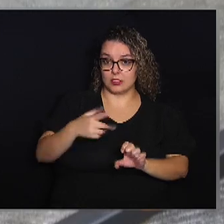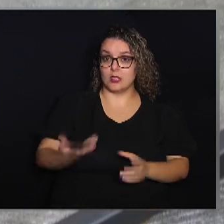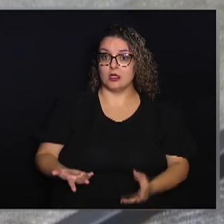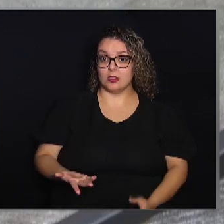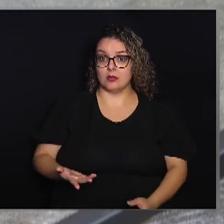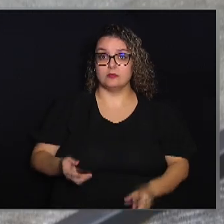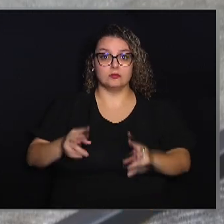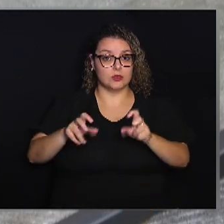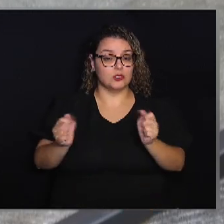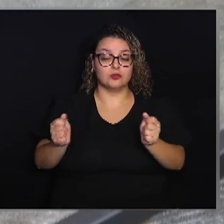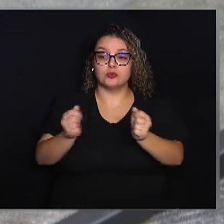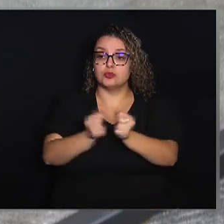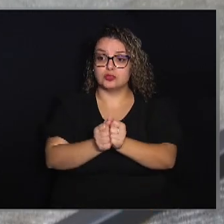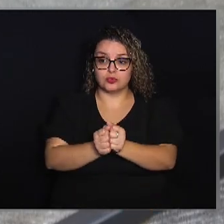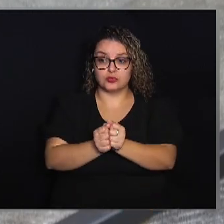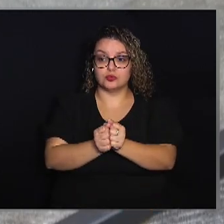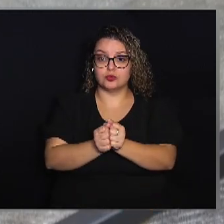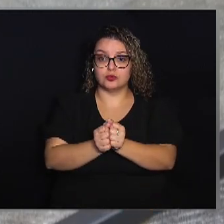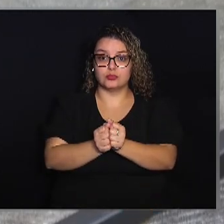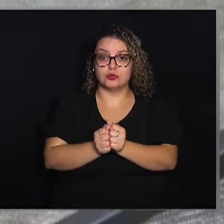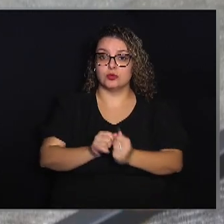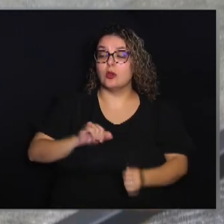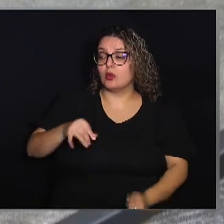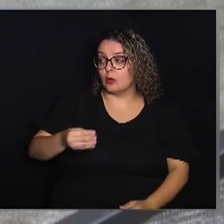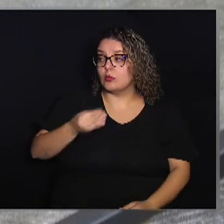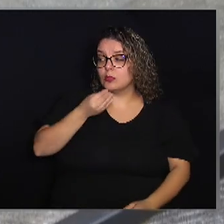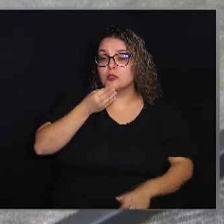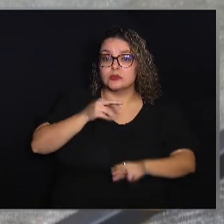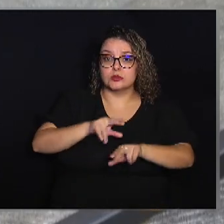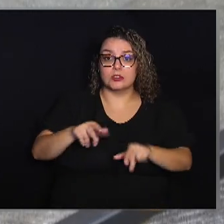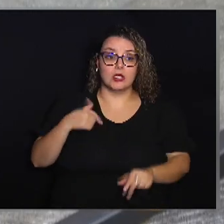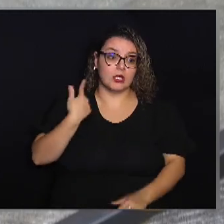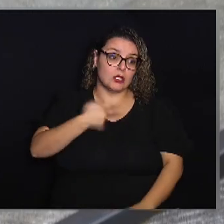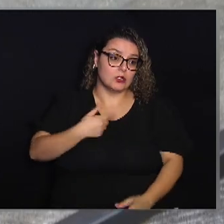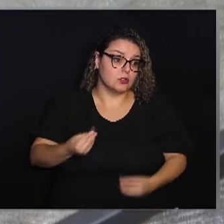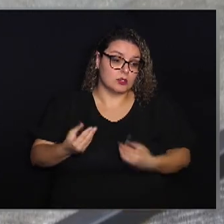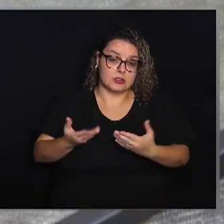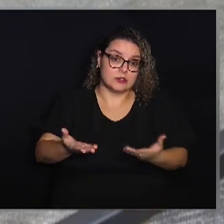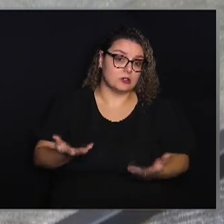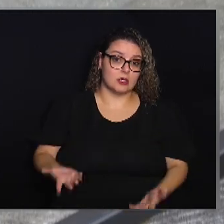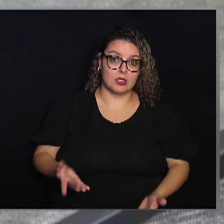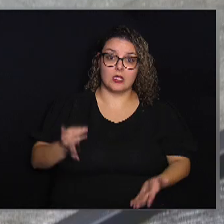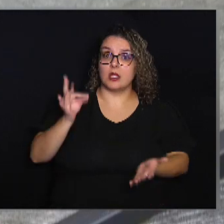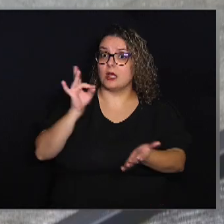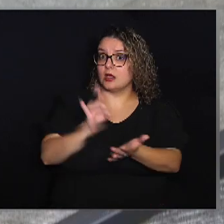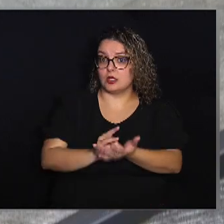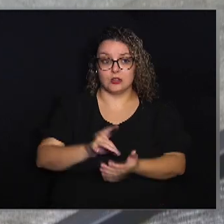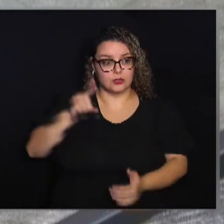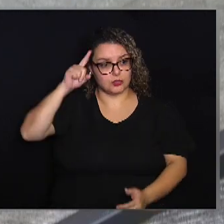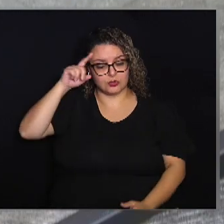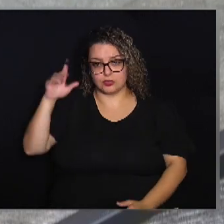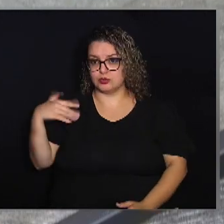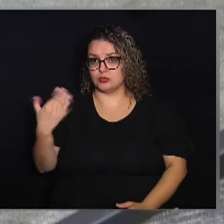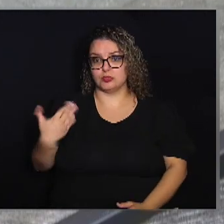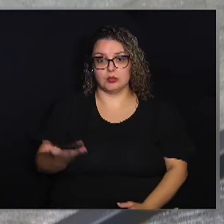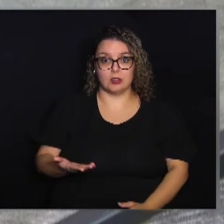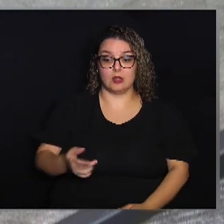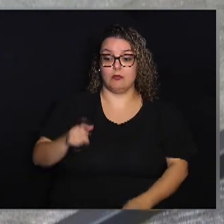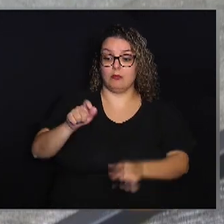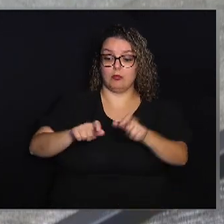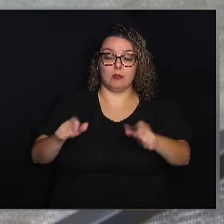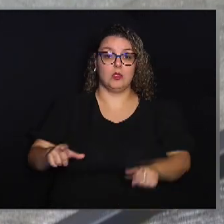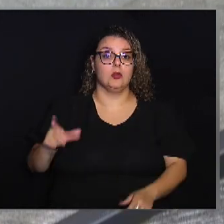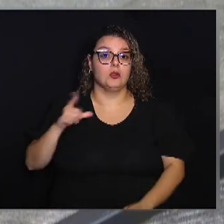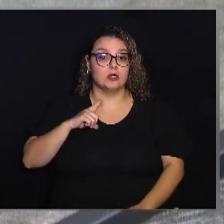tem que caminhar junto com oportunidades. E nós temos que trazer realidades do cotidiano, pessoas que